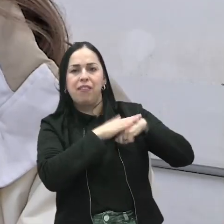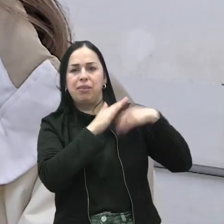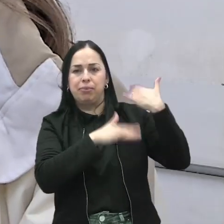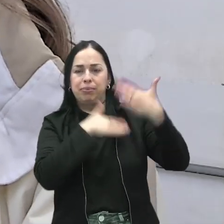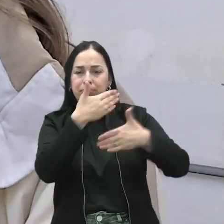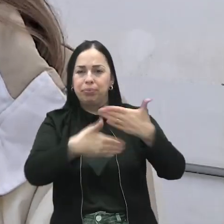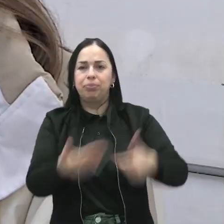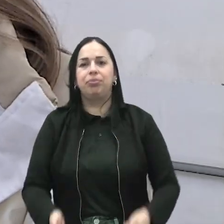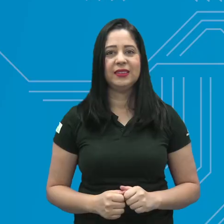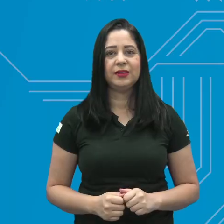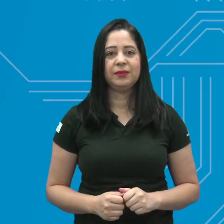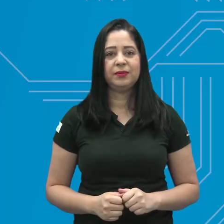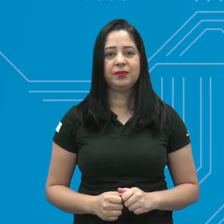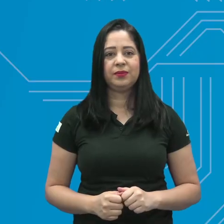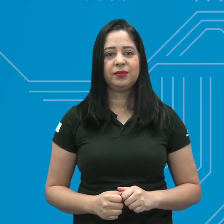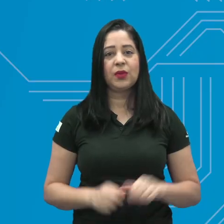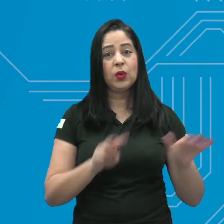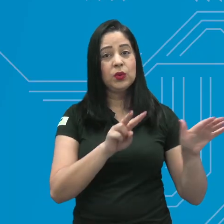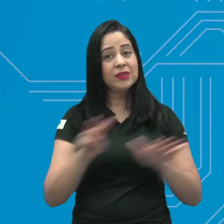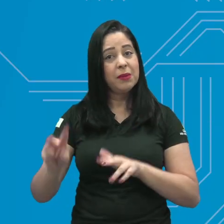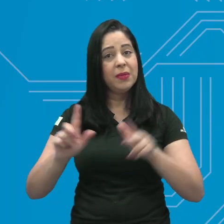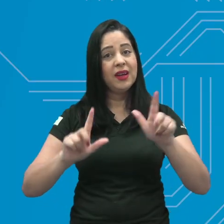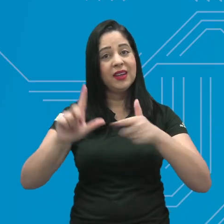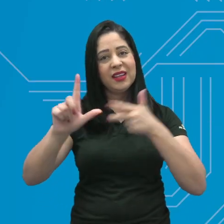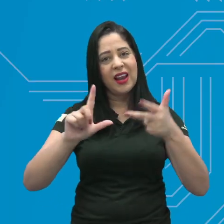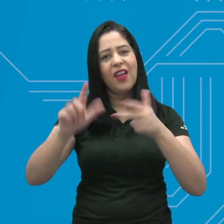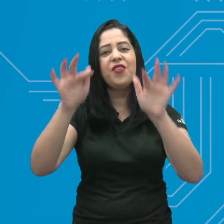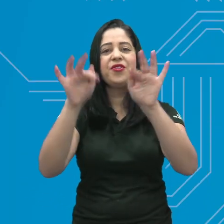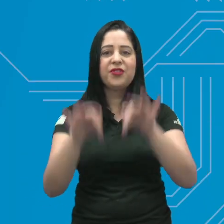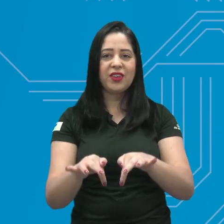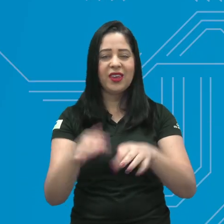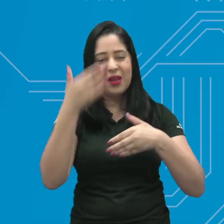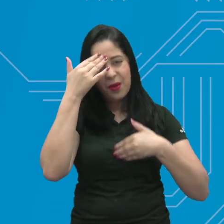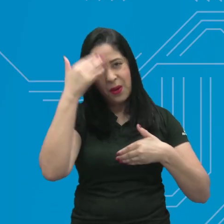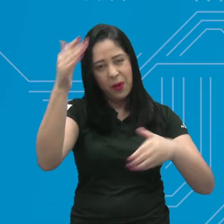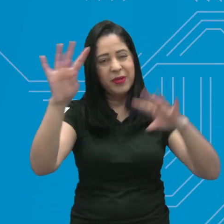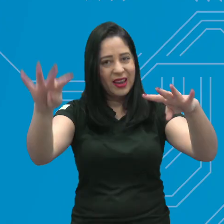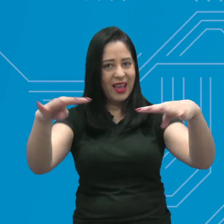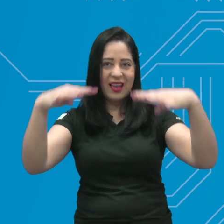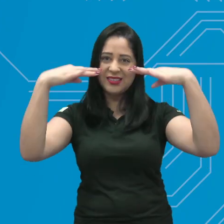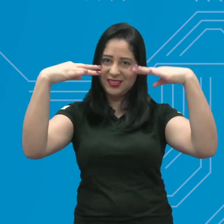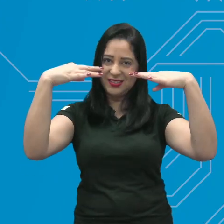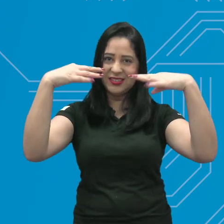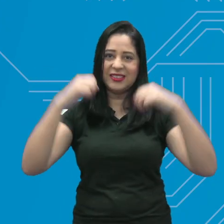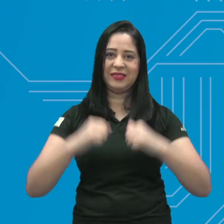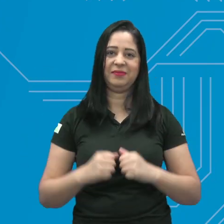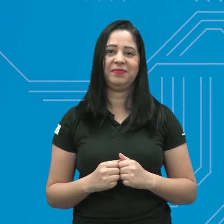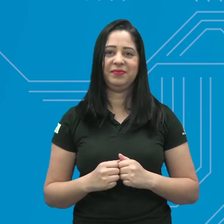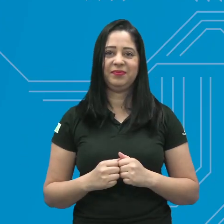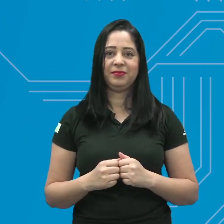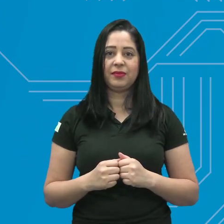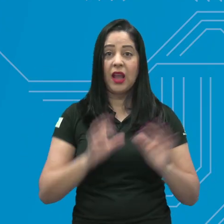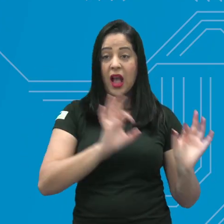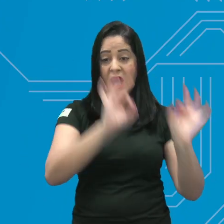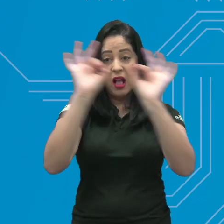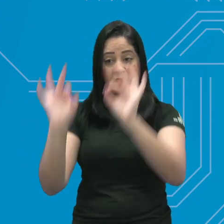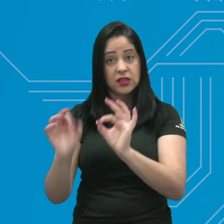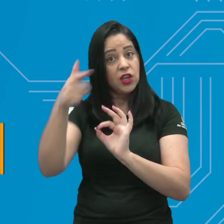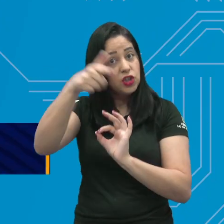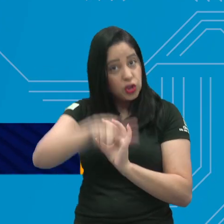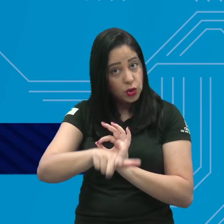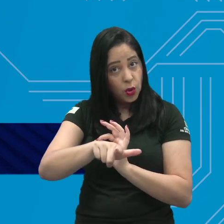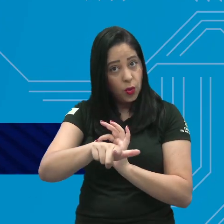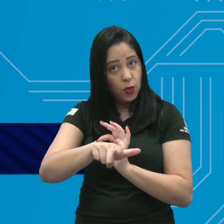dos fazeres. E assim terminamos o Semana Legislativa. Obrigada por acompanhar mais um programa. Para rever